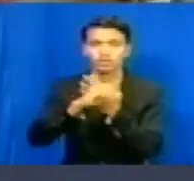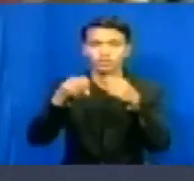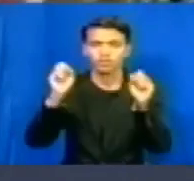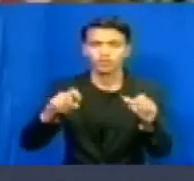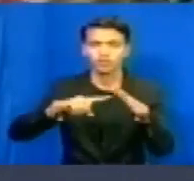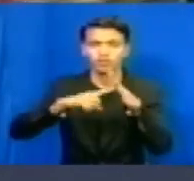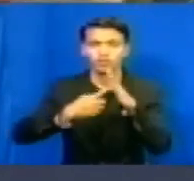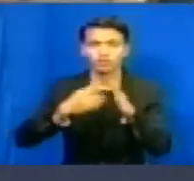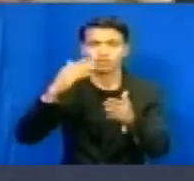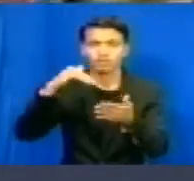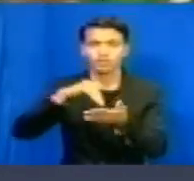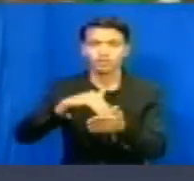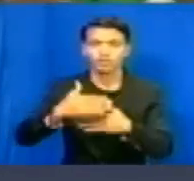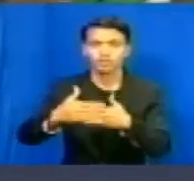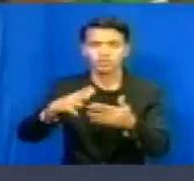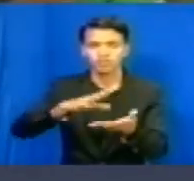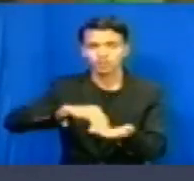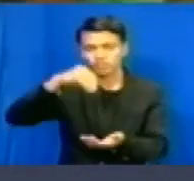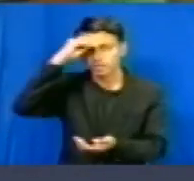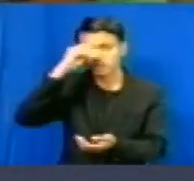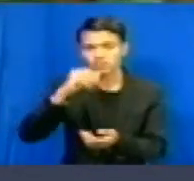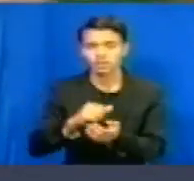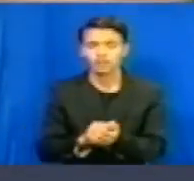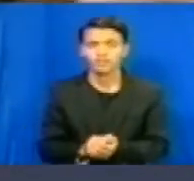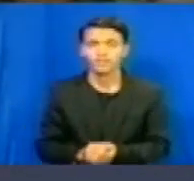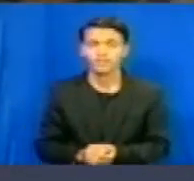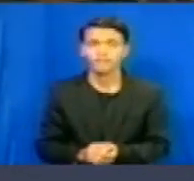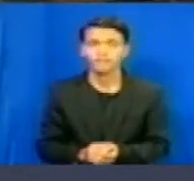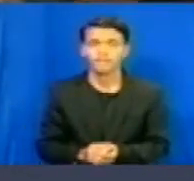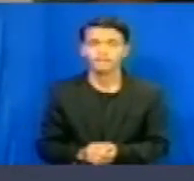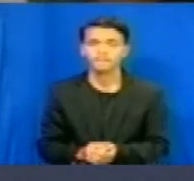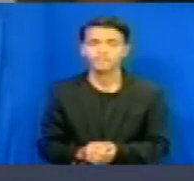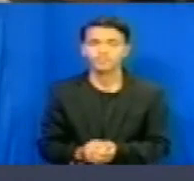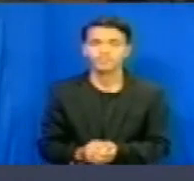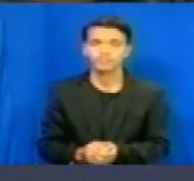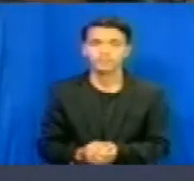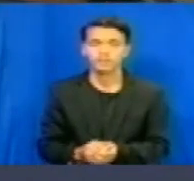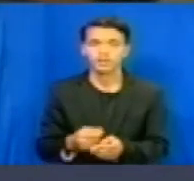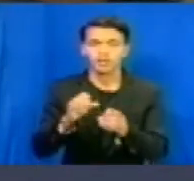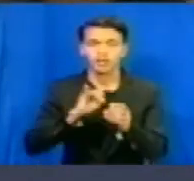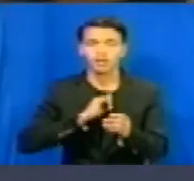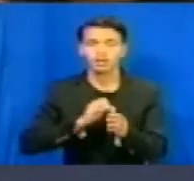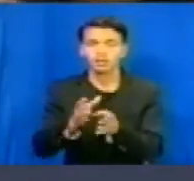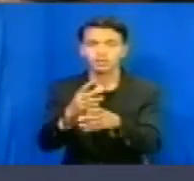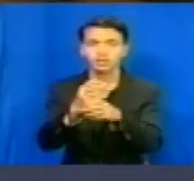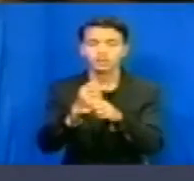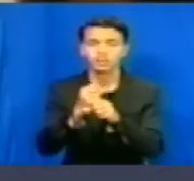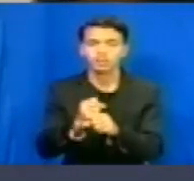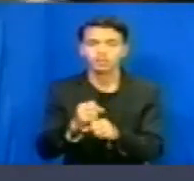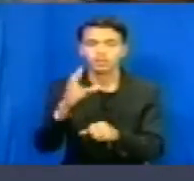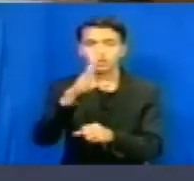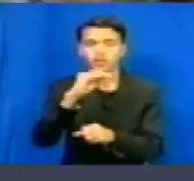fale processo aprendizagem. A realização é bem uma que ensina a sofrer mais. O resultado é o Simona, não